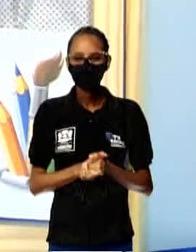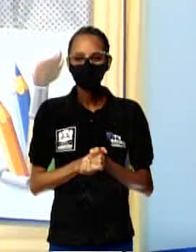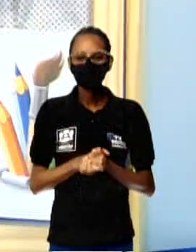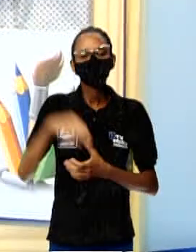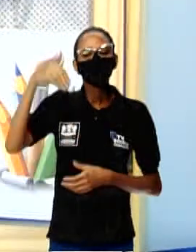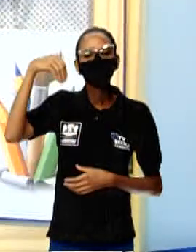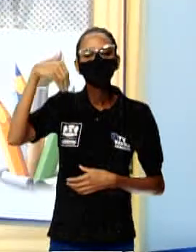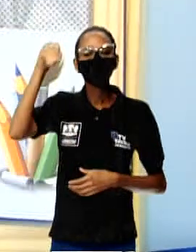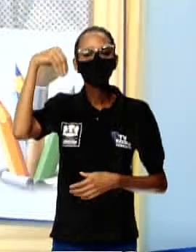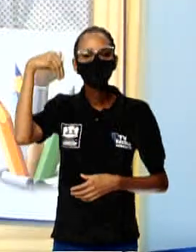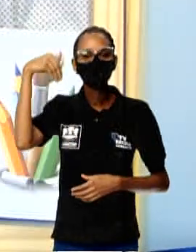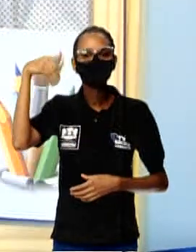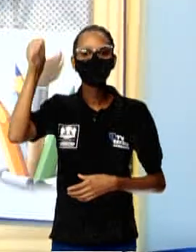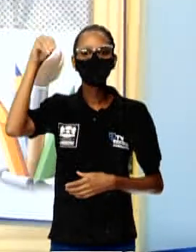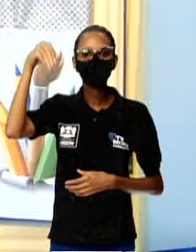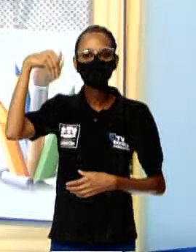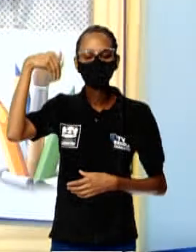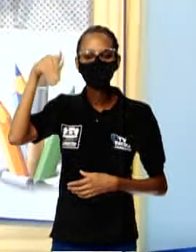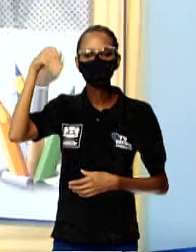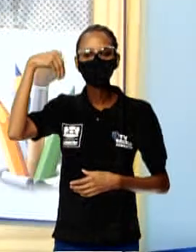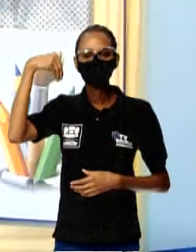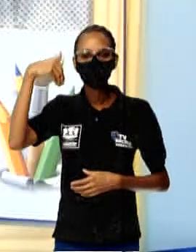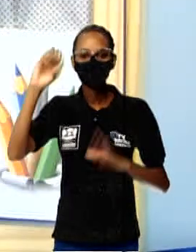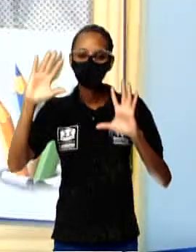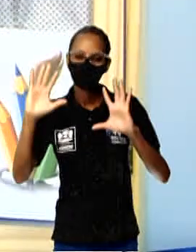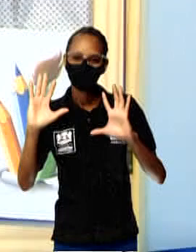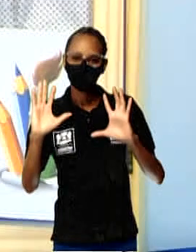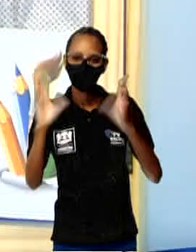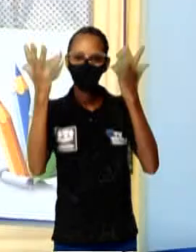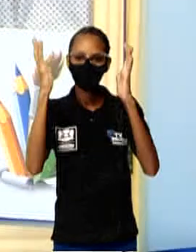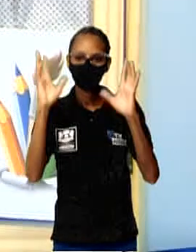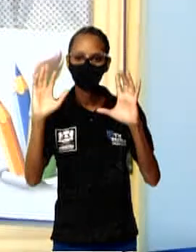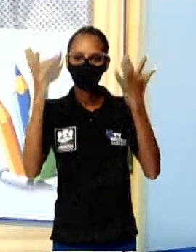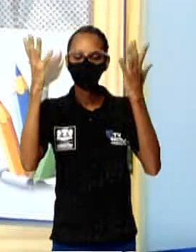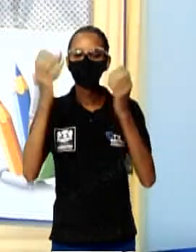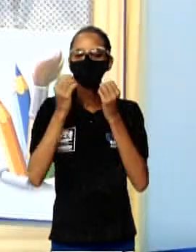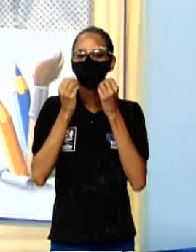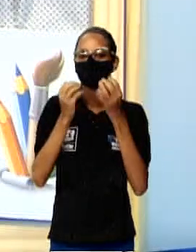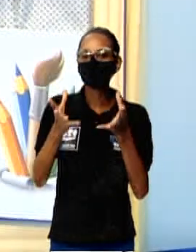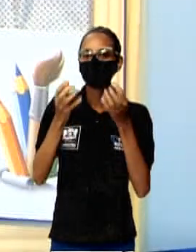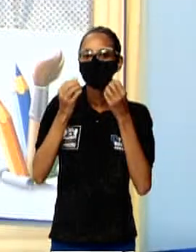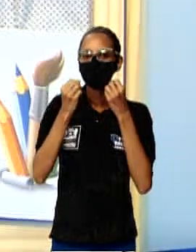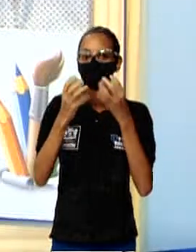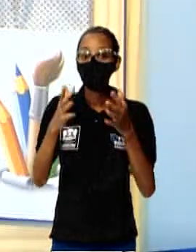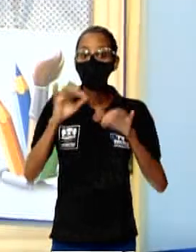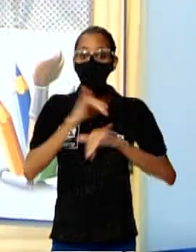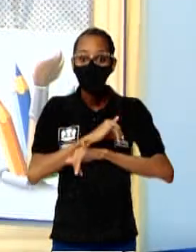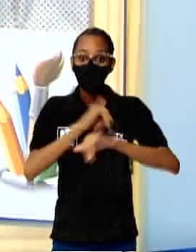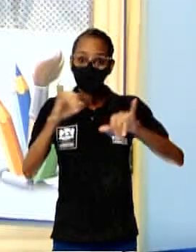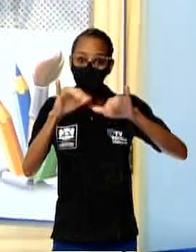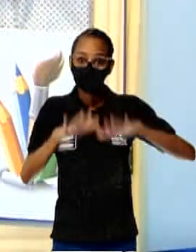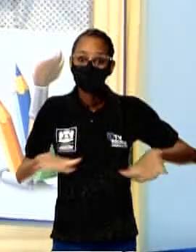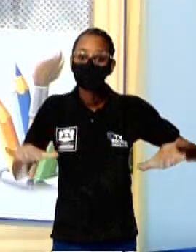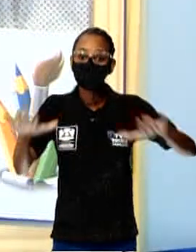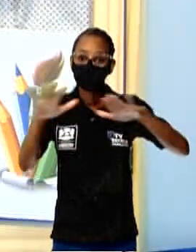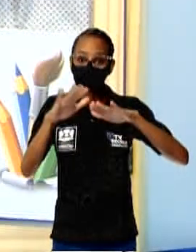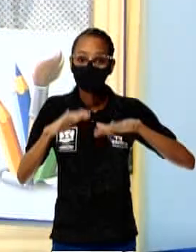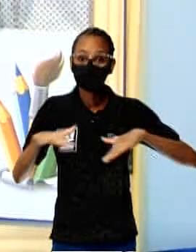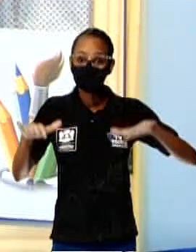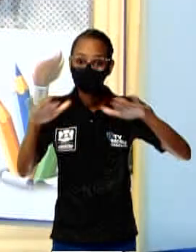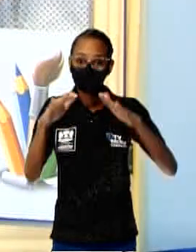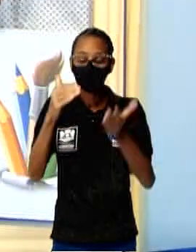sou assim não sou sua badalada boa avisa turmas A